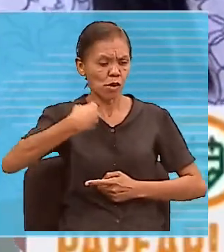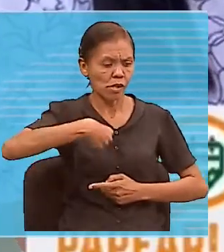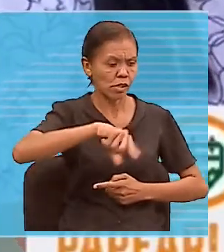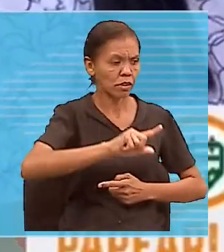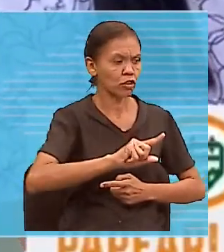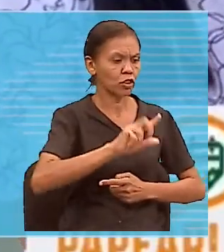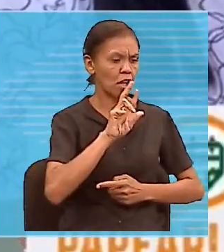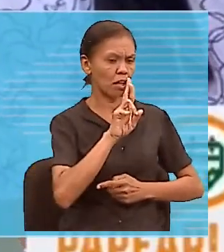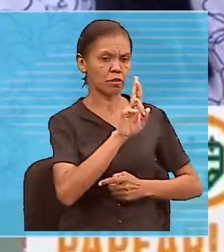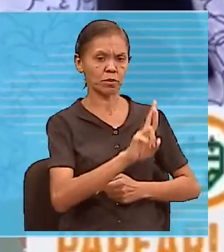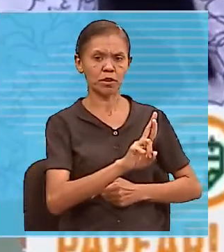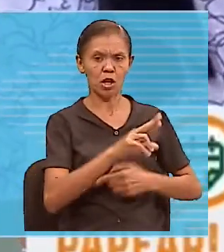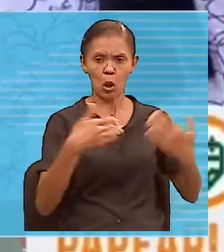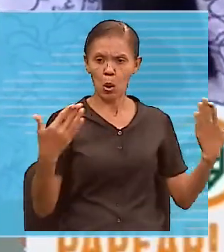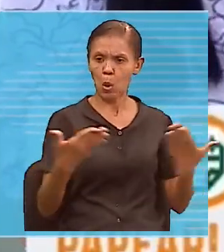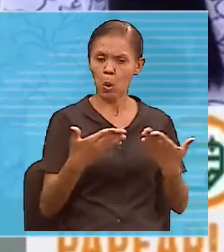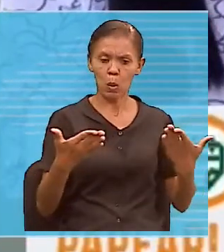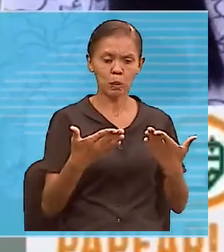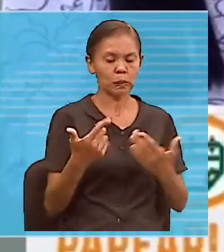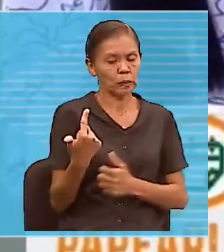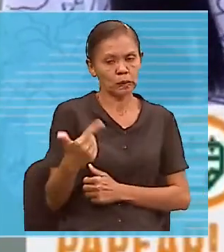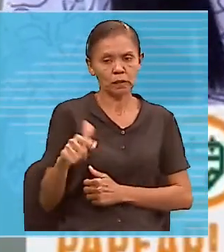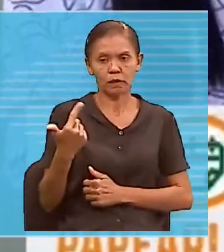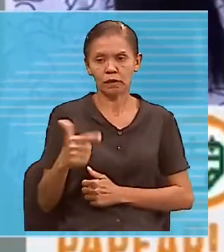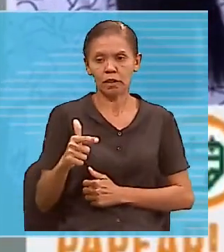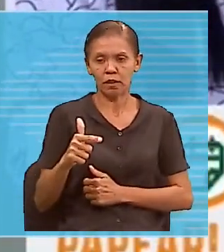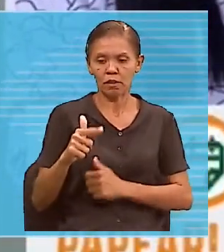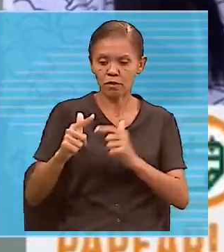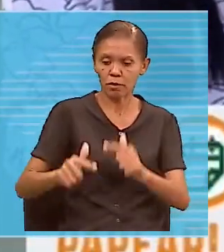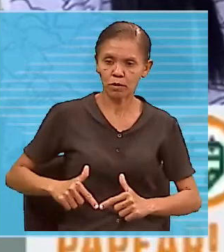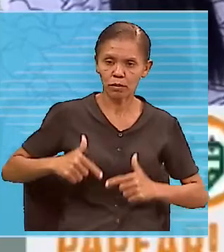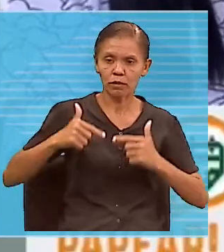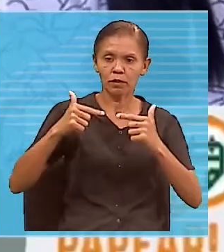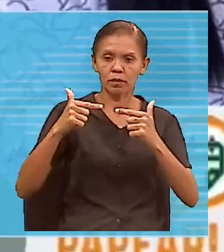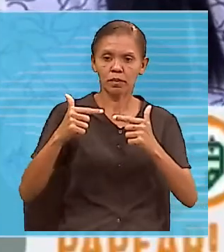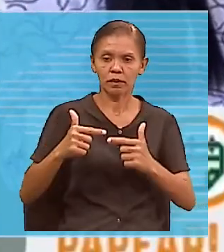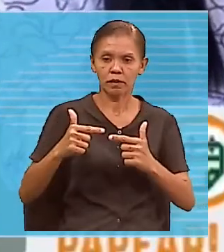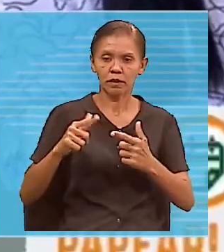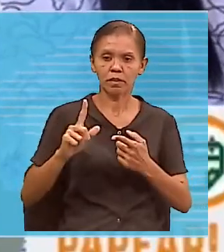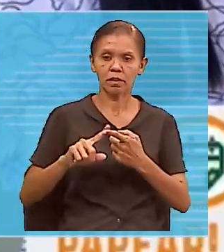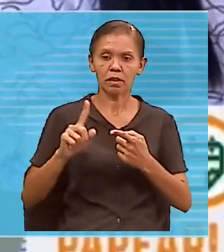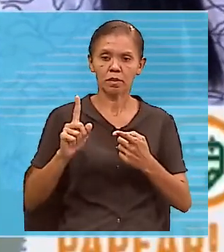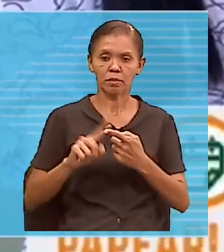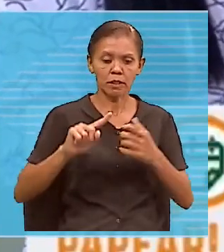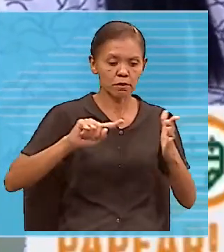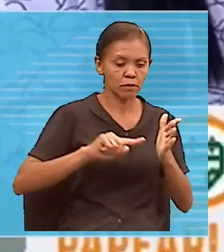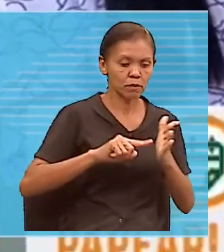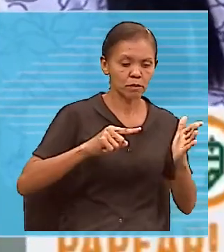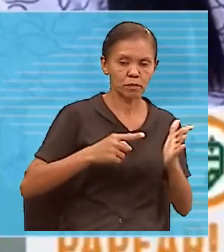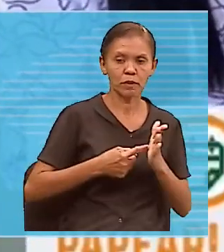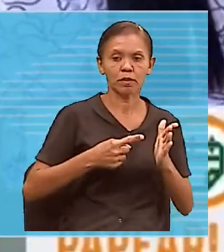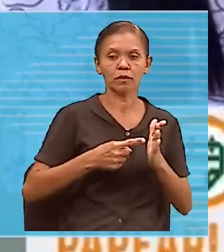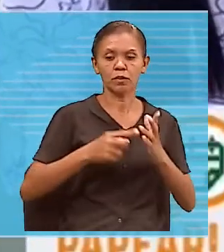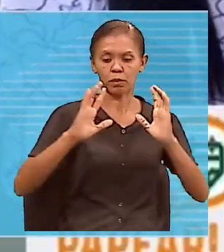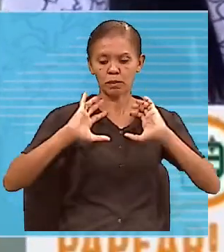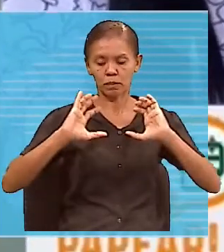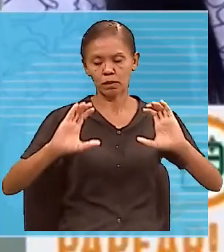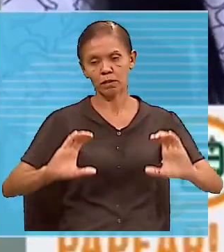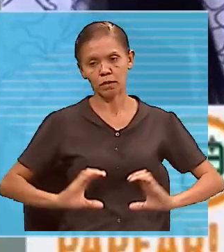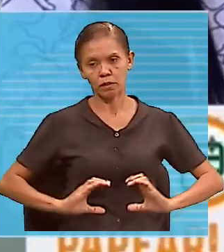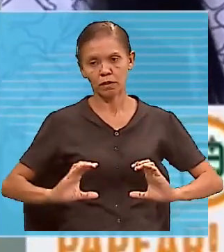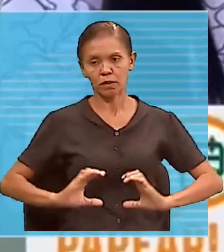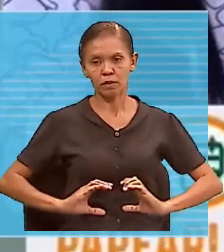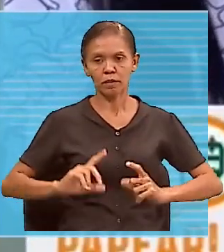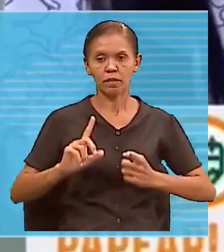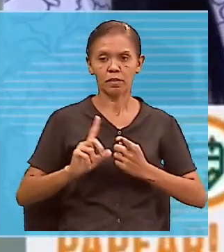pontos qualitativos, os alunos vêm aderindo, nas situações problemas do cotidiano, enfim, muito, muito